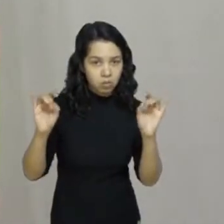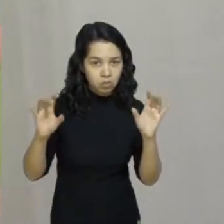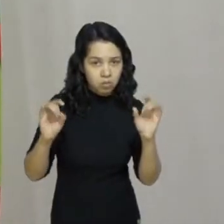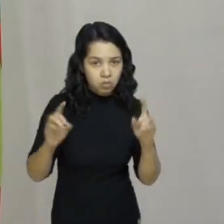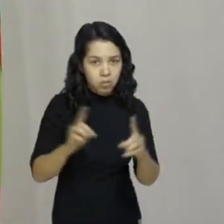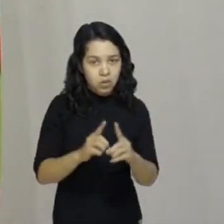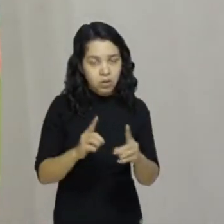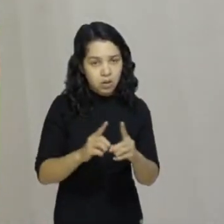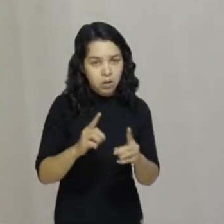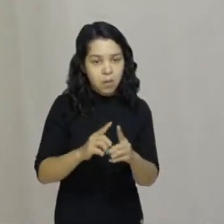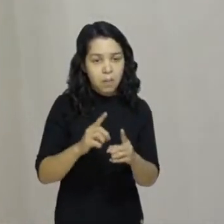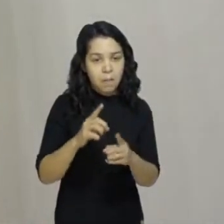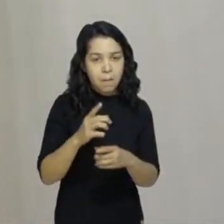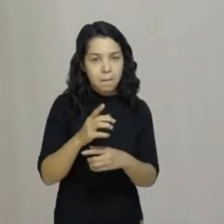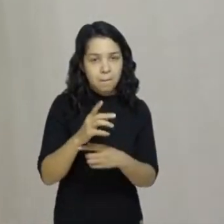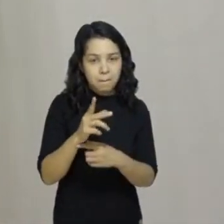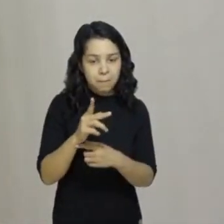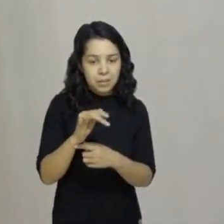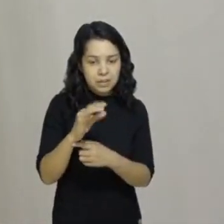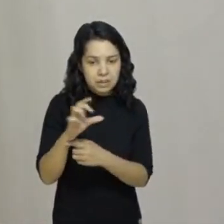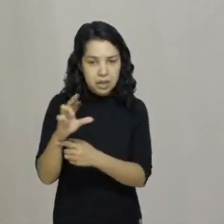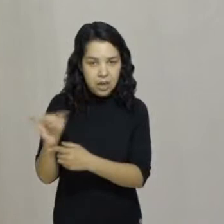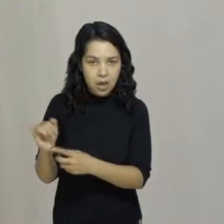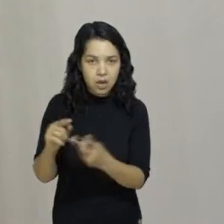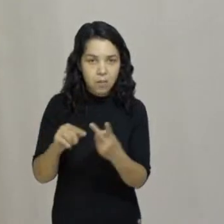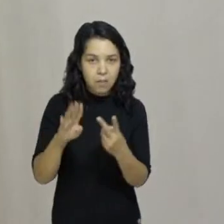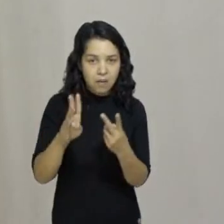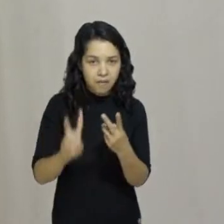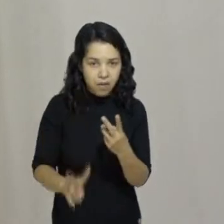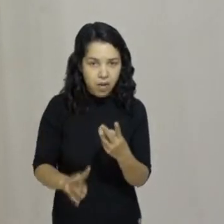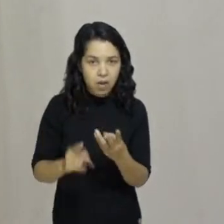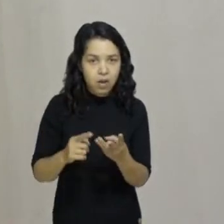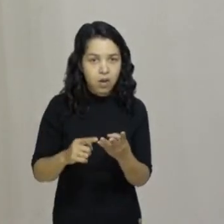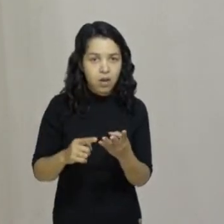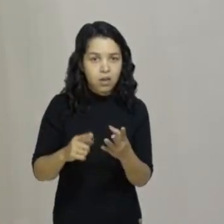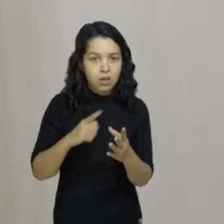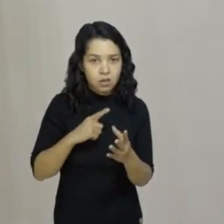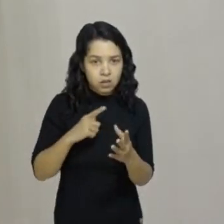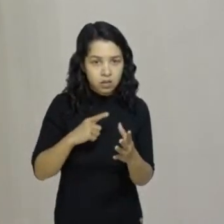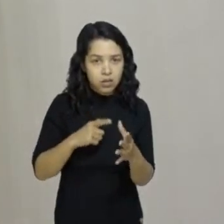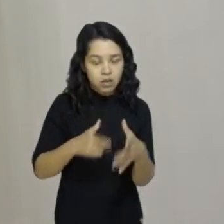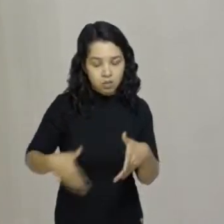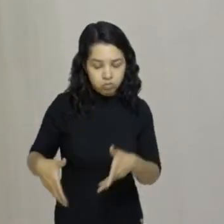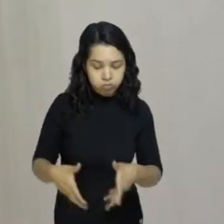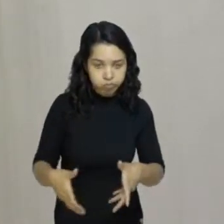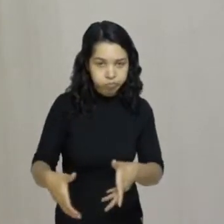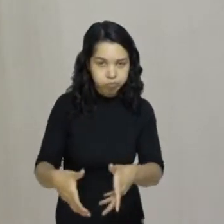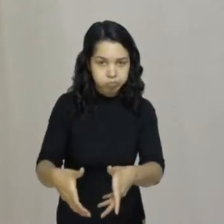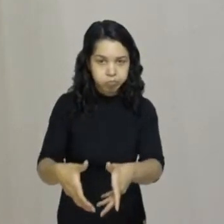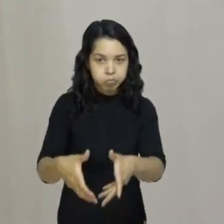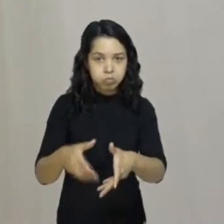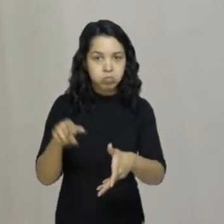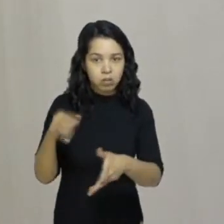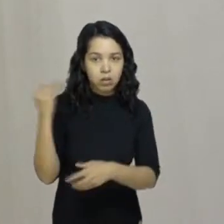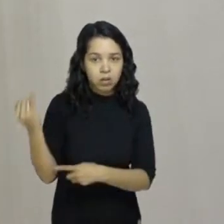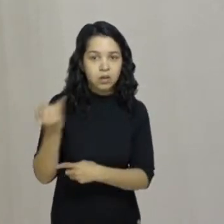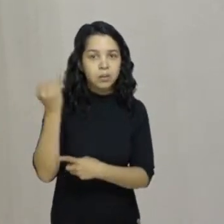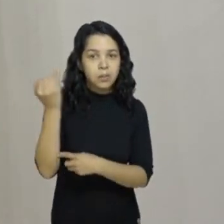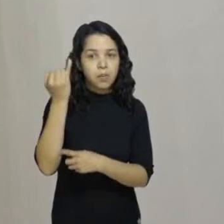Piçarras Barra Velha avança na construção totalmente de esgoto em várias cidades do litoral catarinense a casinha fundamental